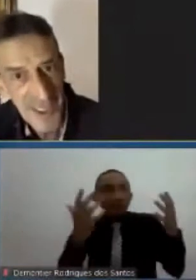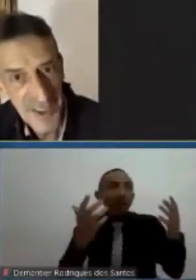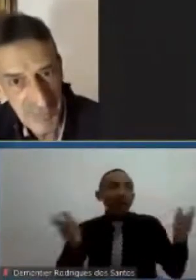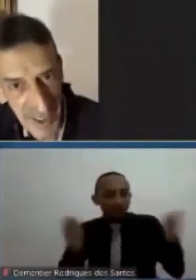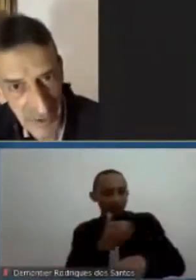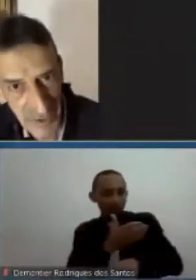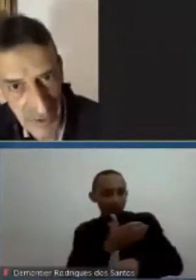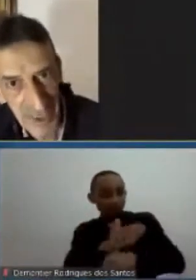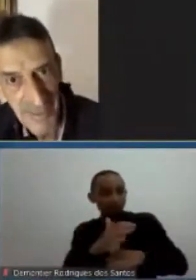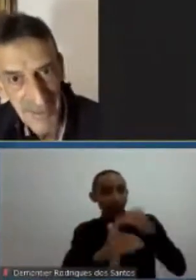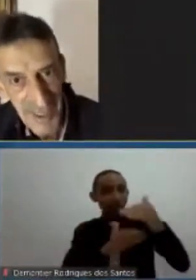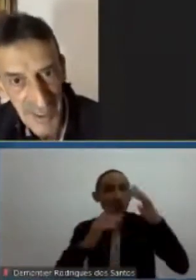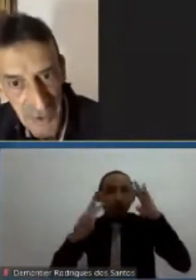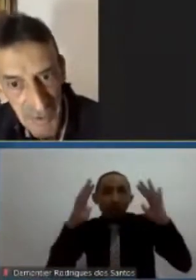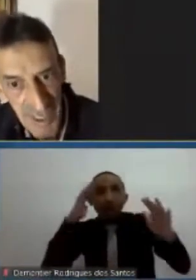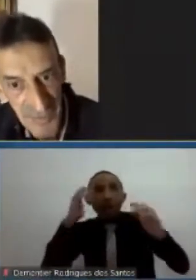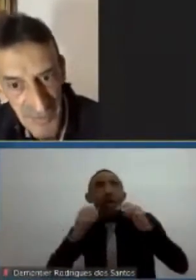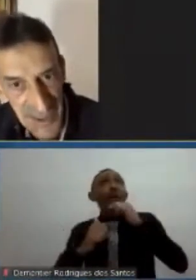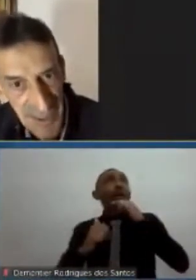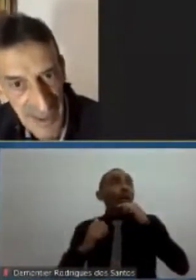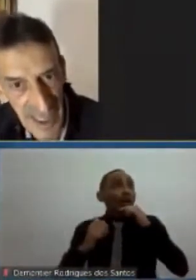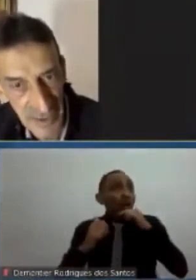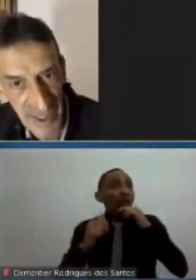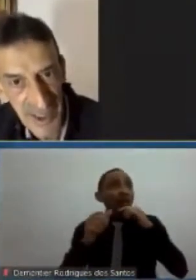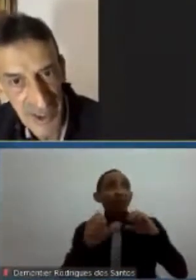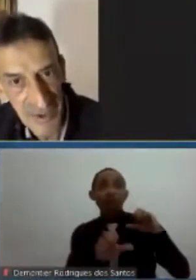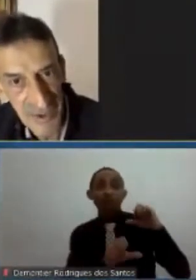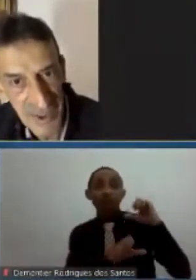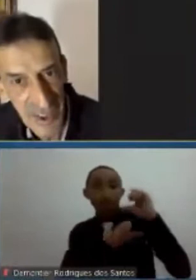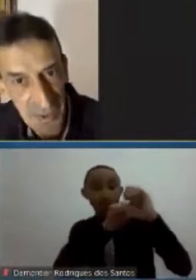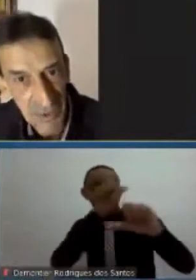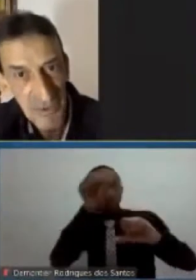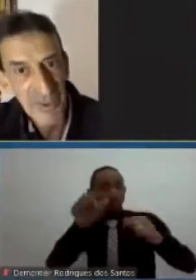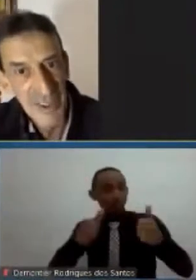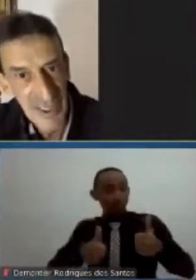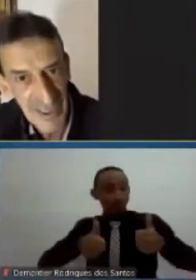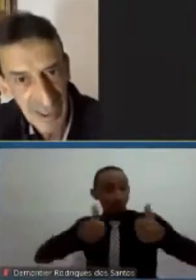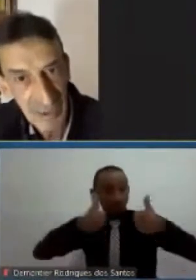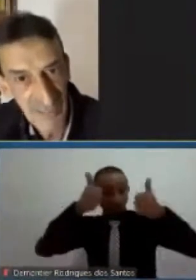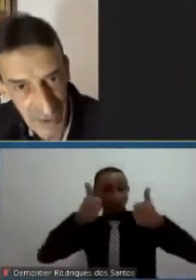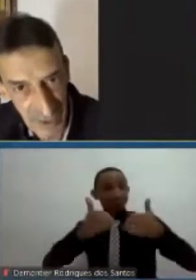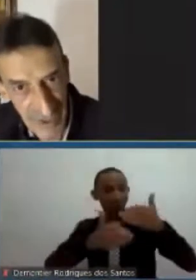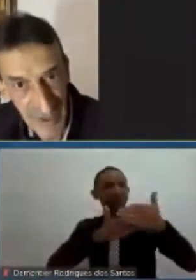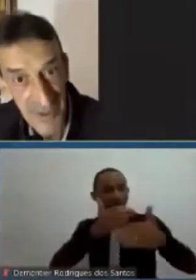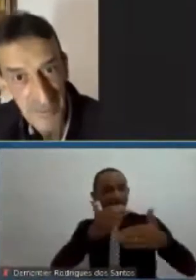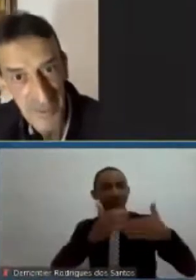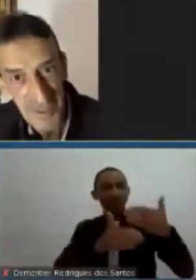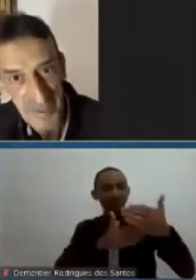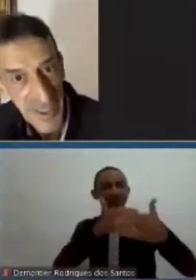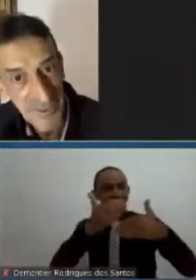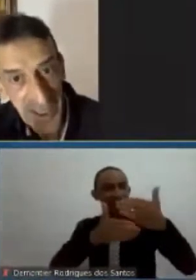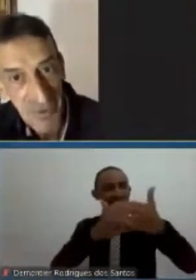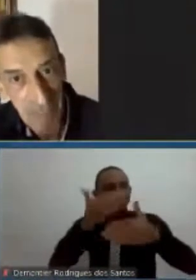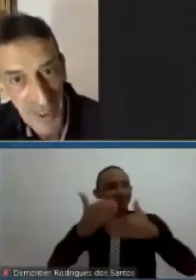esse entendimento ele passa a ficar muito mais facilitado para que a gente consiga conduzir essas inovações, porque